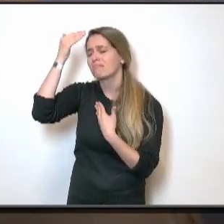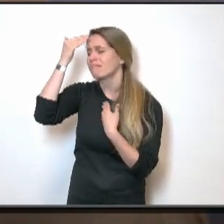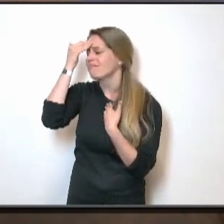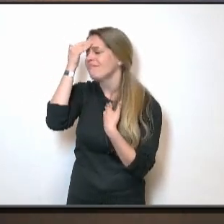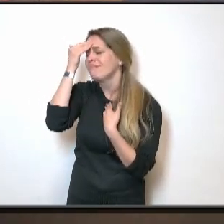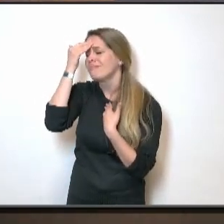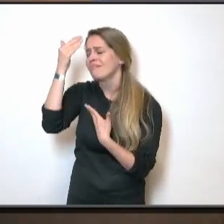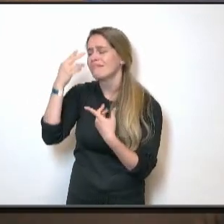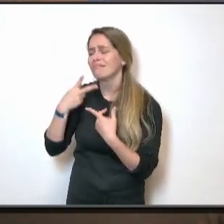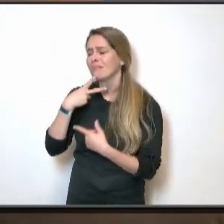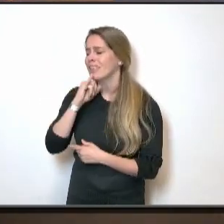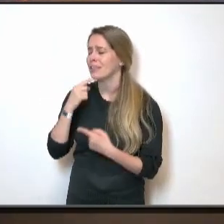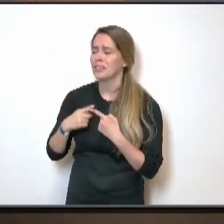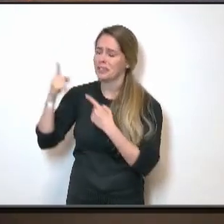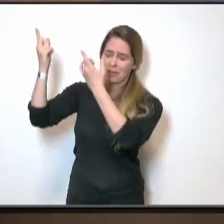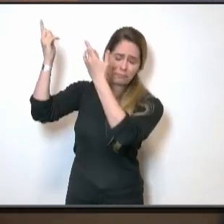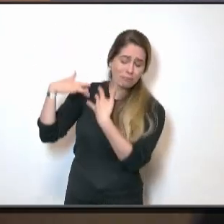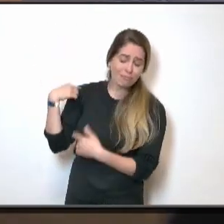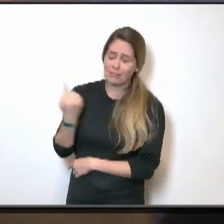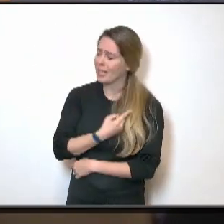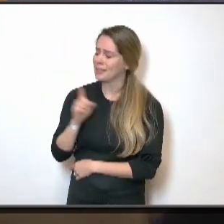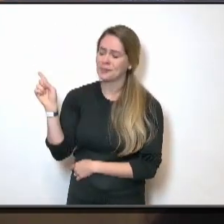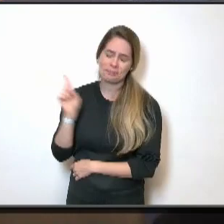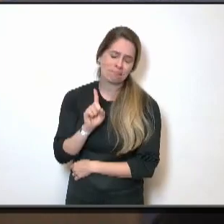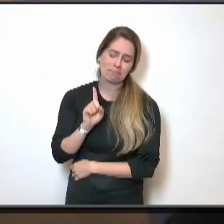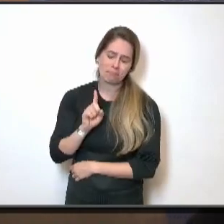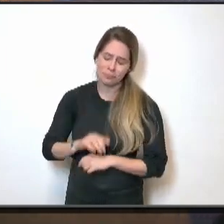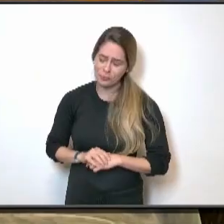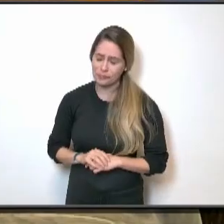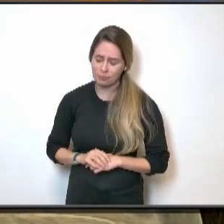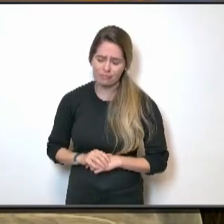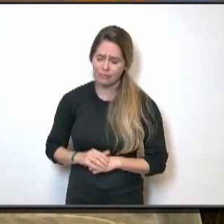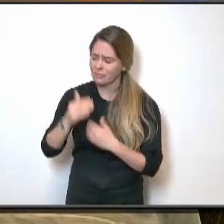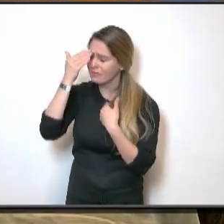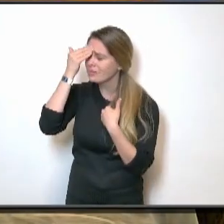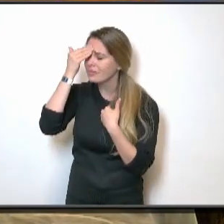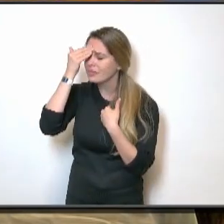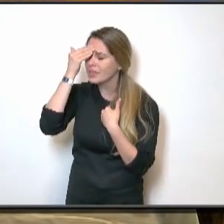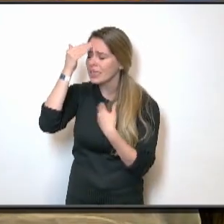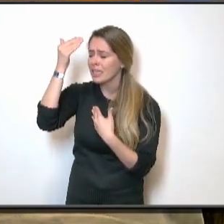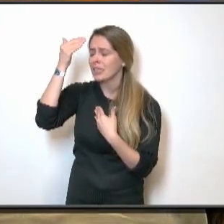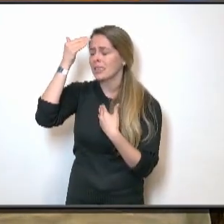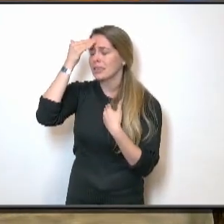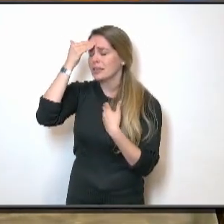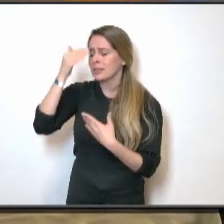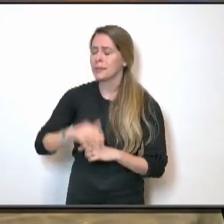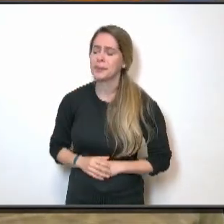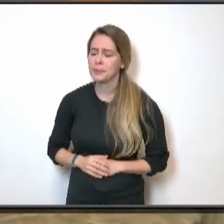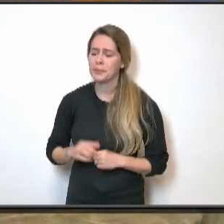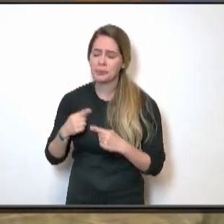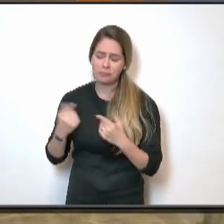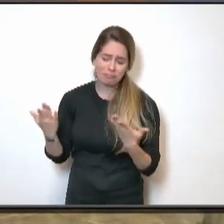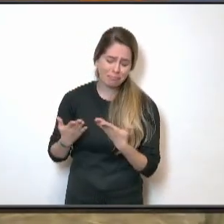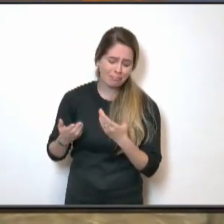Pai, porque o Senhor não desiste de nós. Sim, Senhor. Aleluia. Muito obrigado. Hoje o Senhor